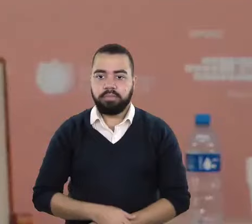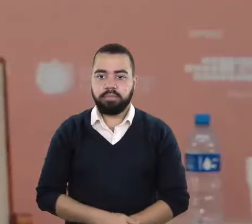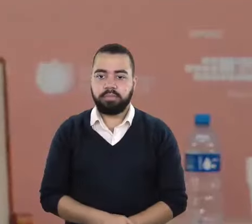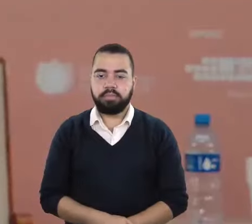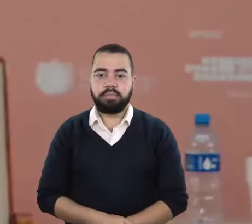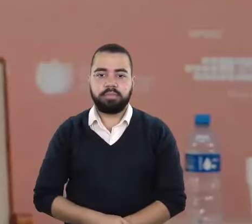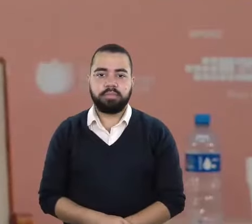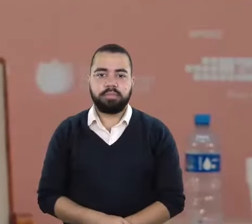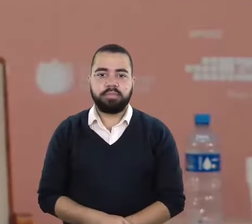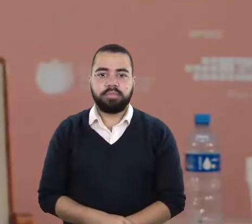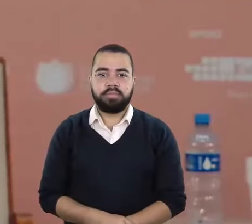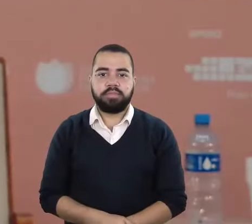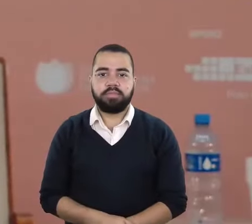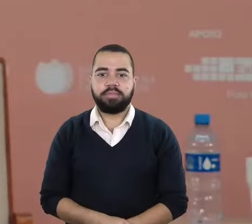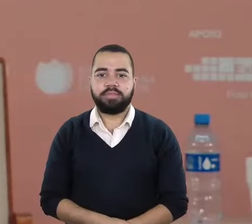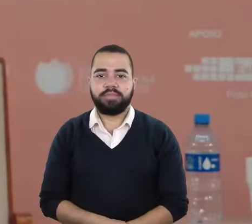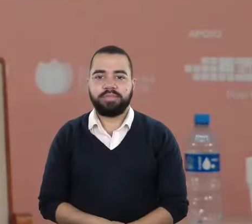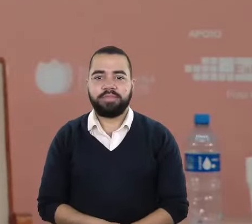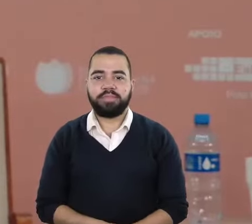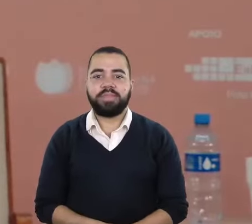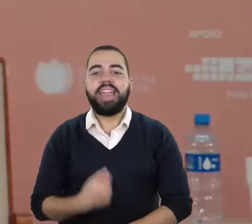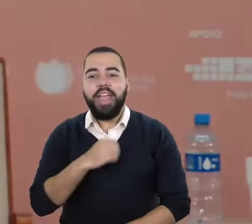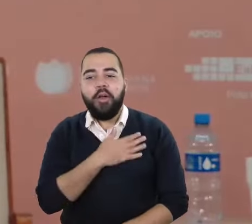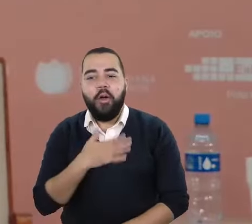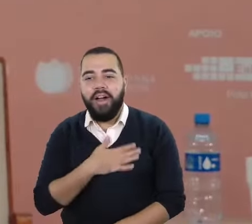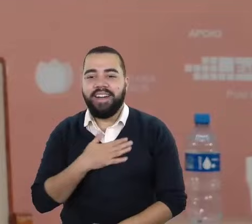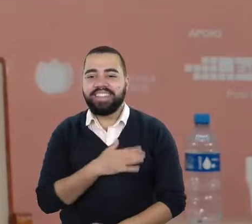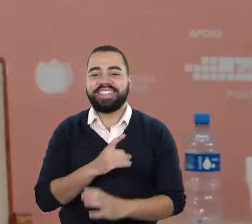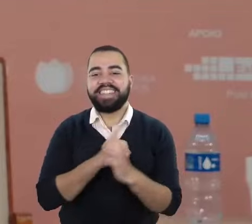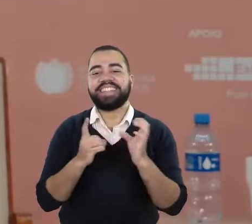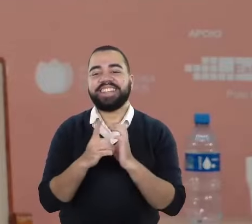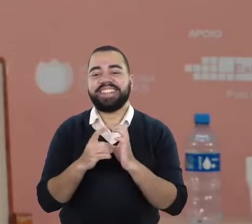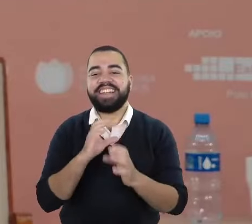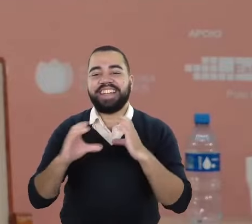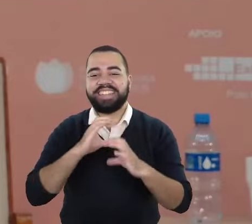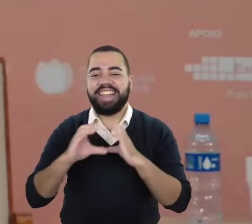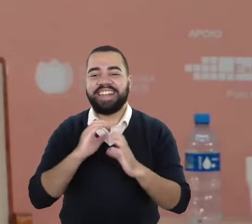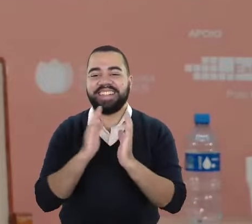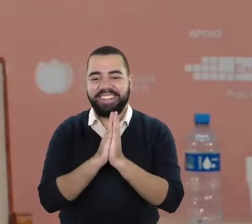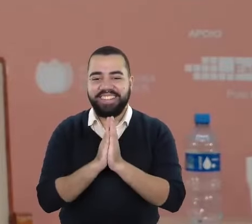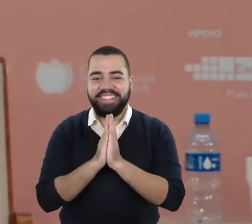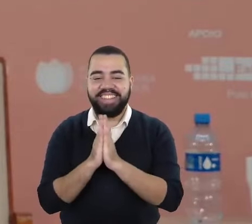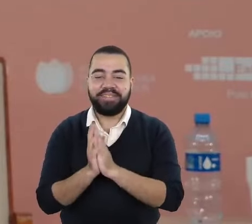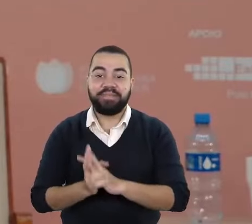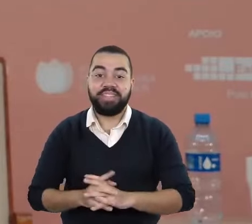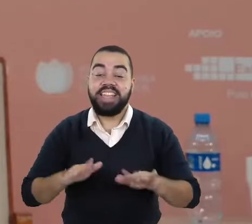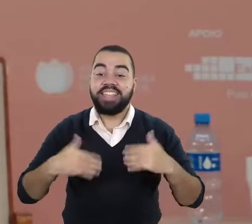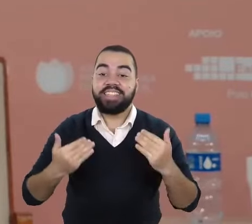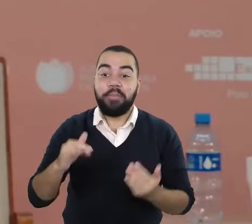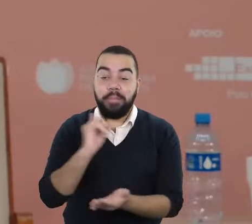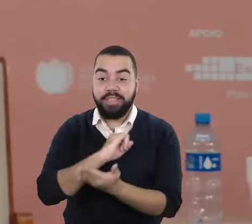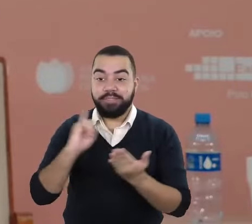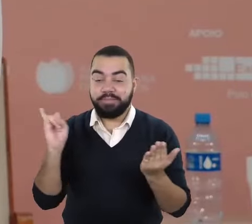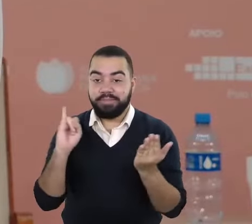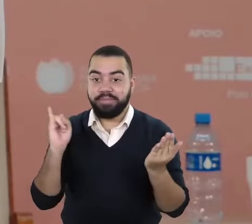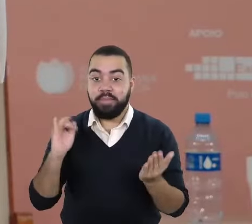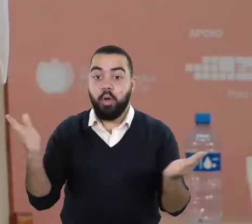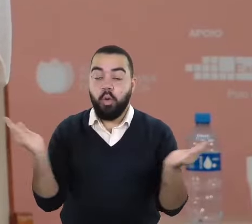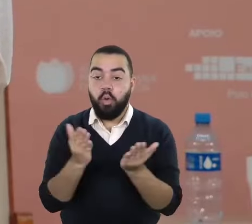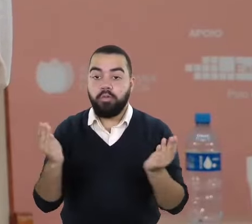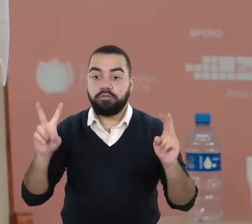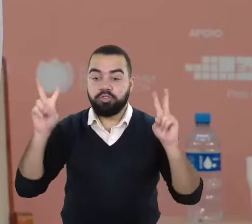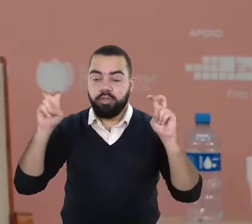De equilíbrio, sabe? Eu viro, aí eu volto para ela, né, mãezinha? Gente, hoje eu vou falar sobre